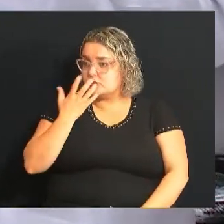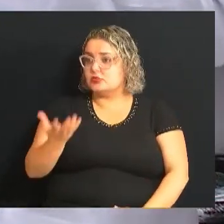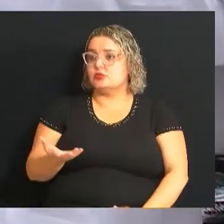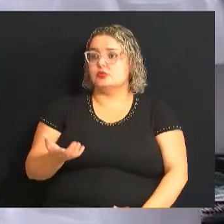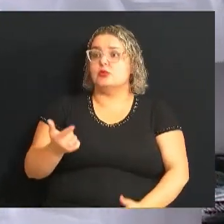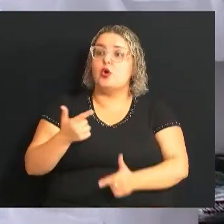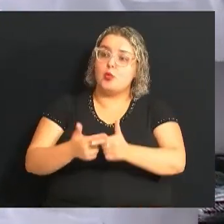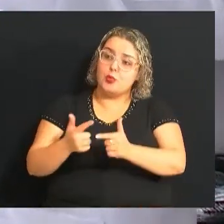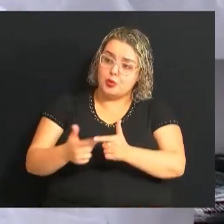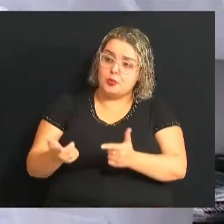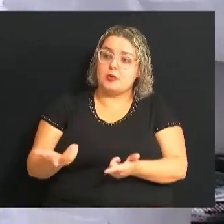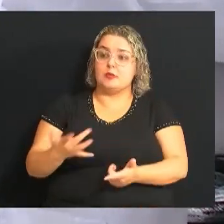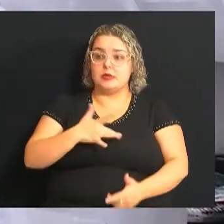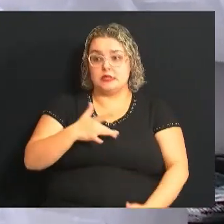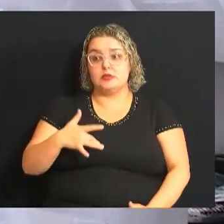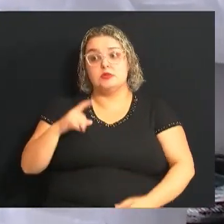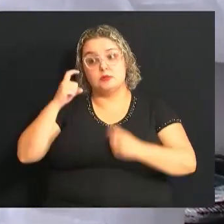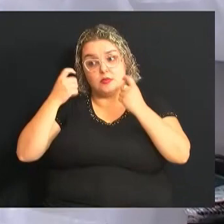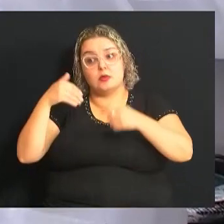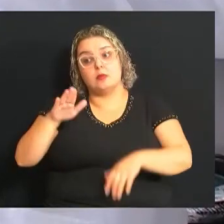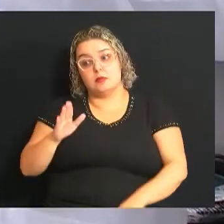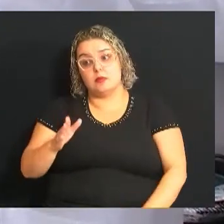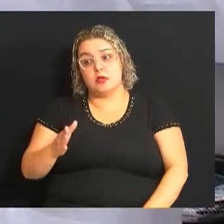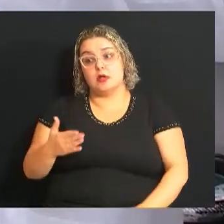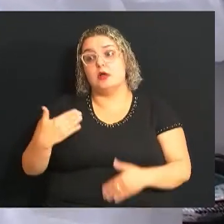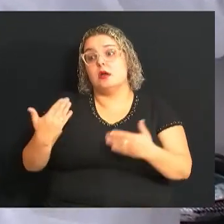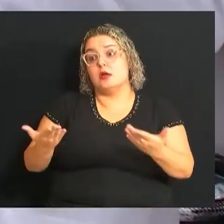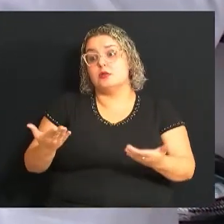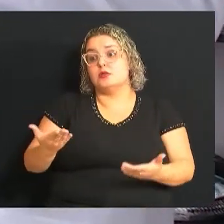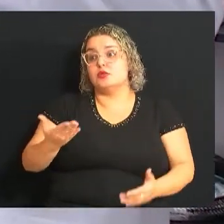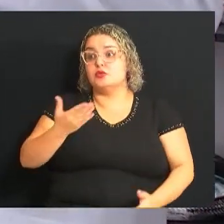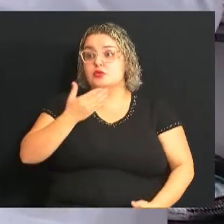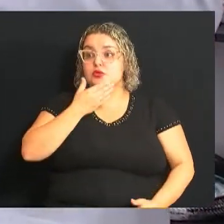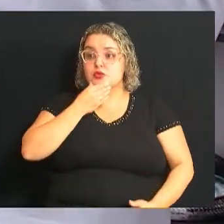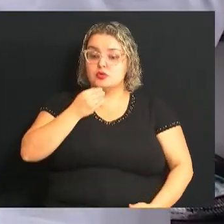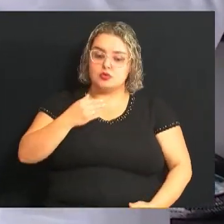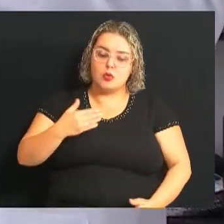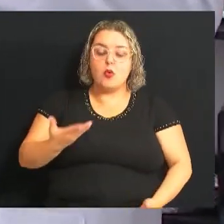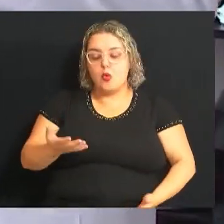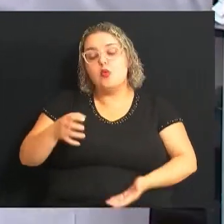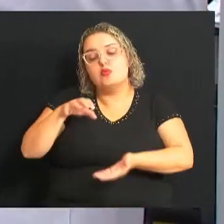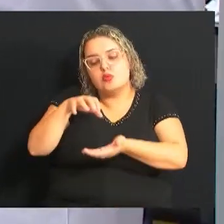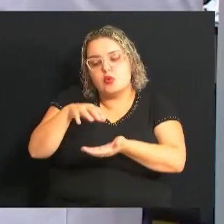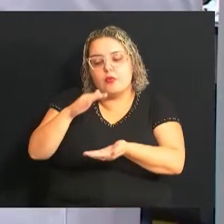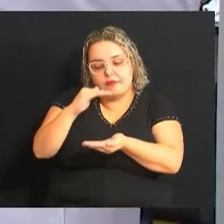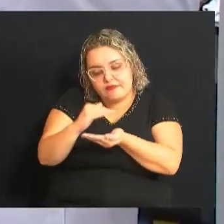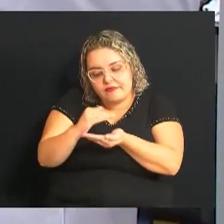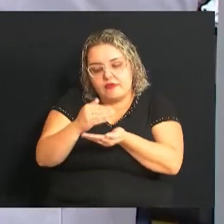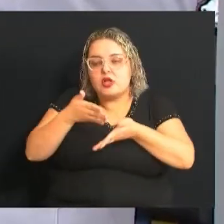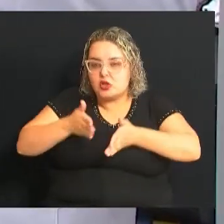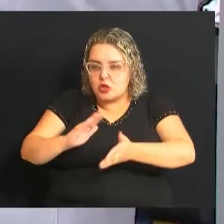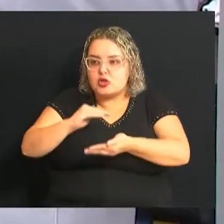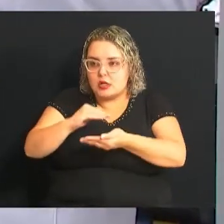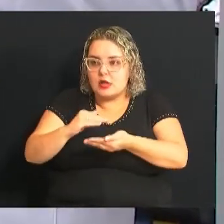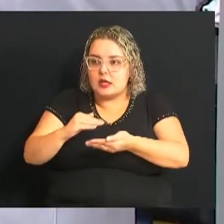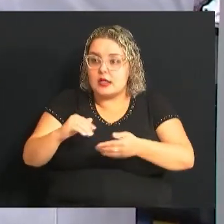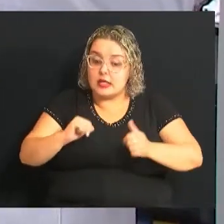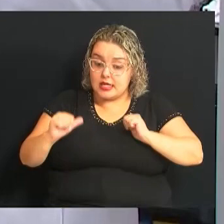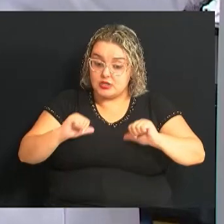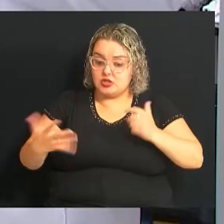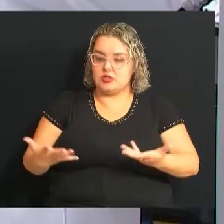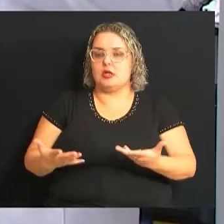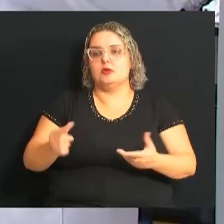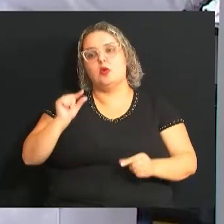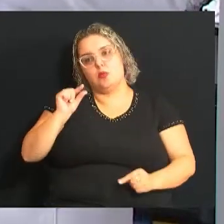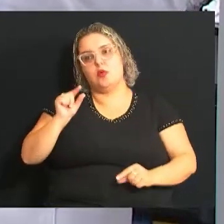pouco mais, né? Mas o filhote normalmente dá um pouco mais de trabalho porque ele é mais agitado, né? O ideal do filhote é que ainda não acabou